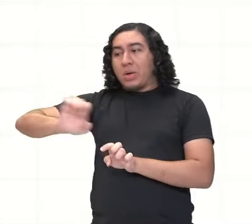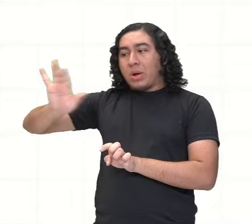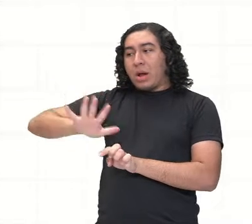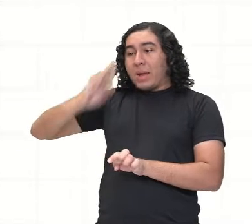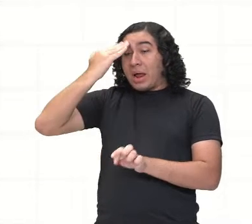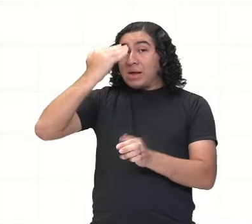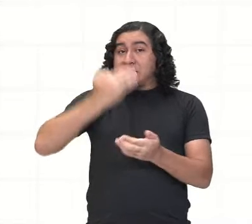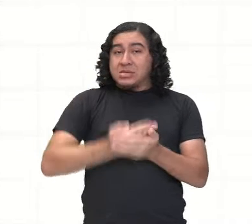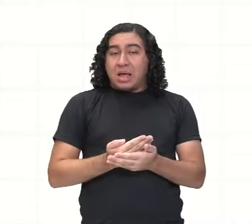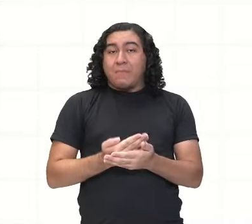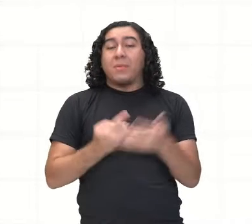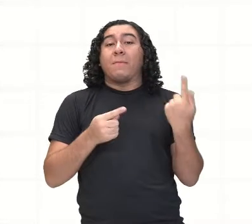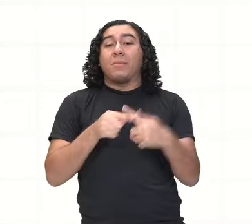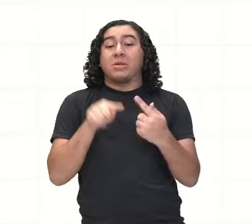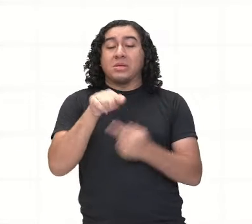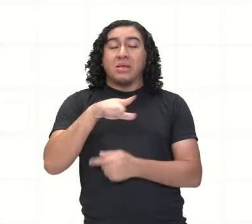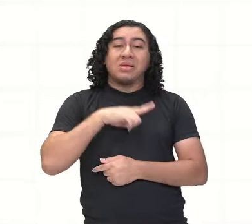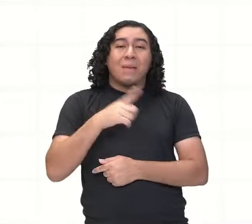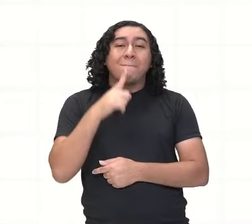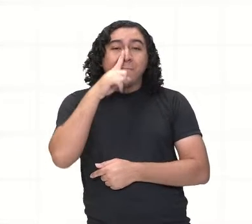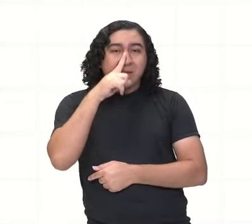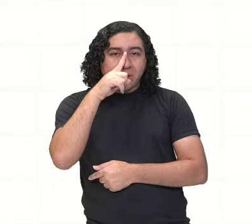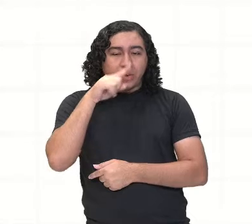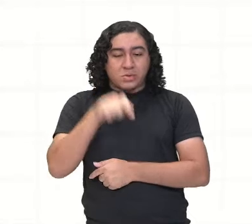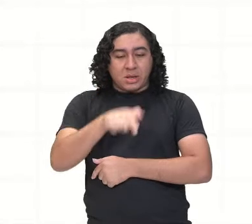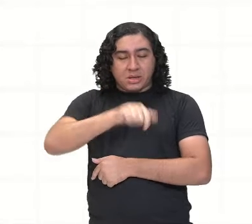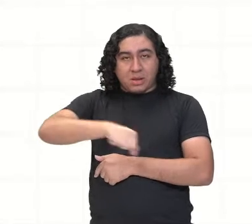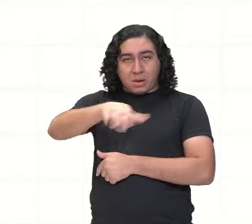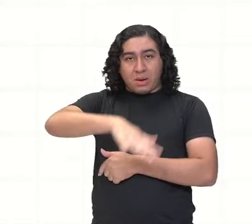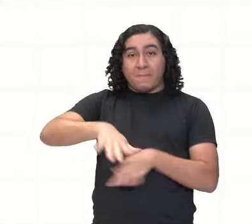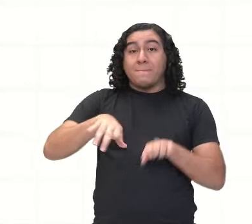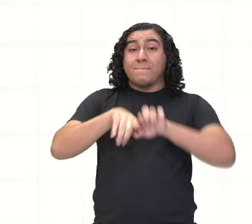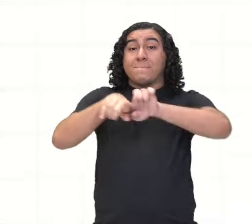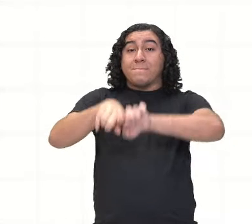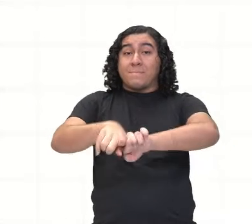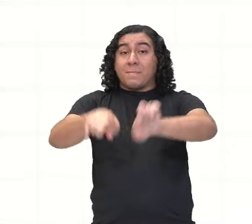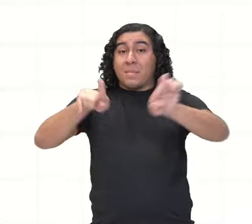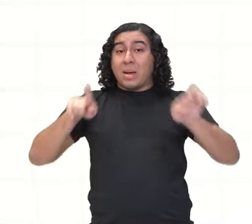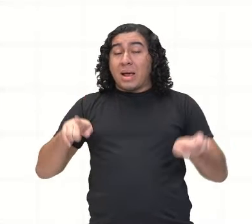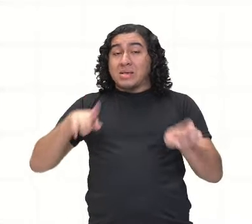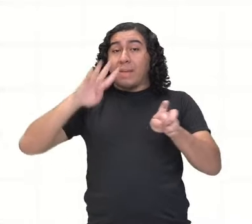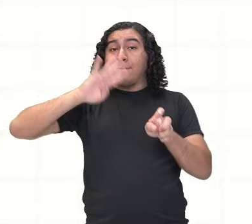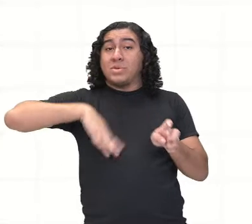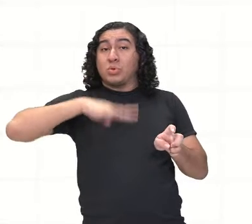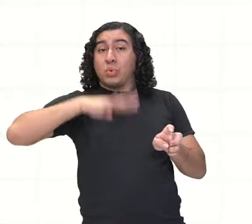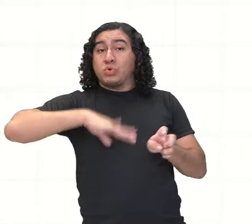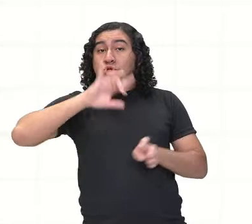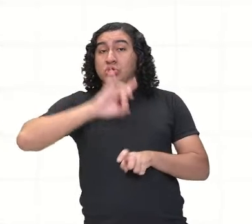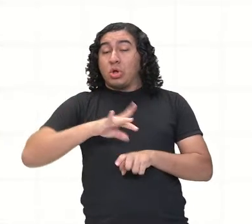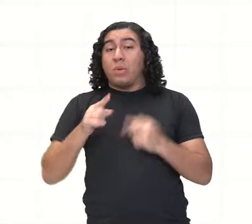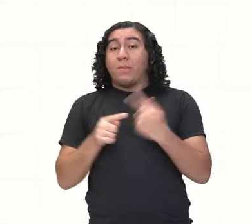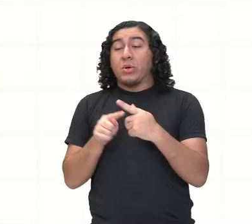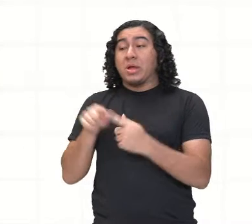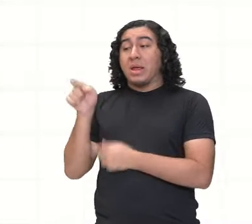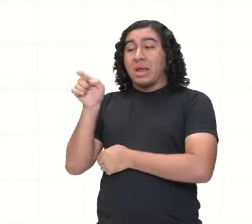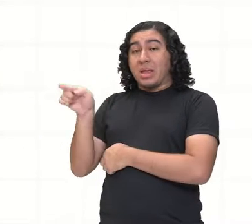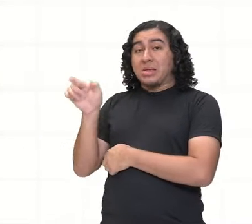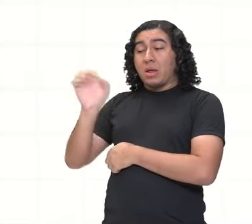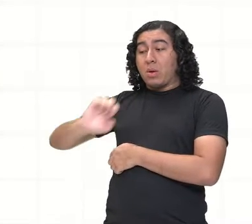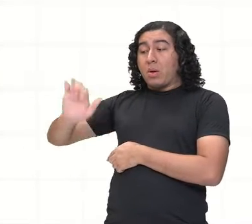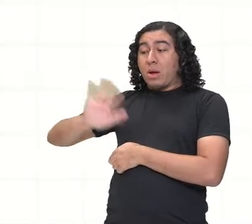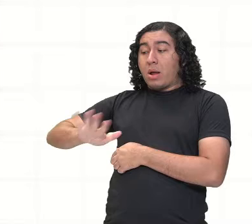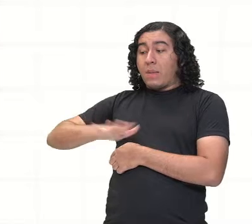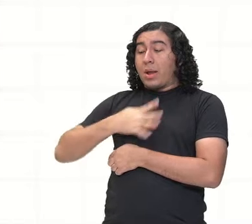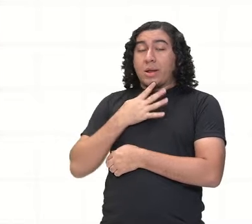era tenebroso. Mas essa ideia, ela advinha pelo fato do desconhecimento dos europeus